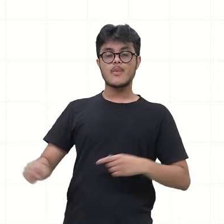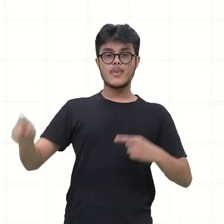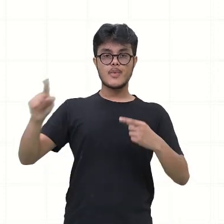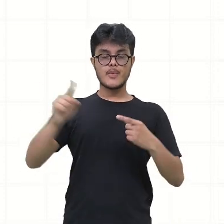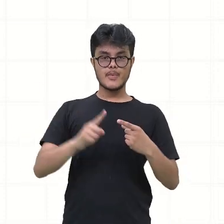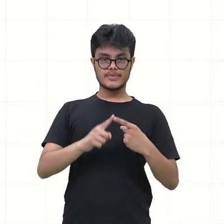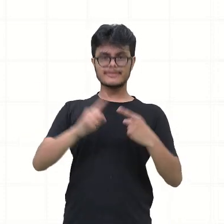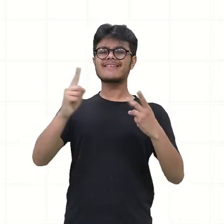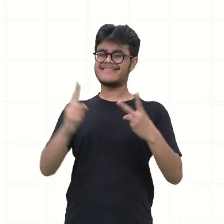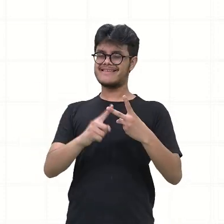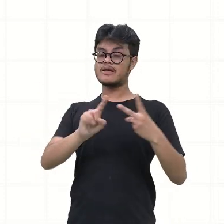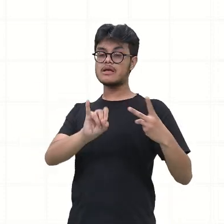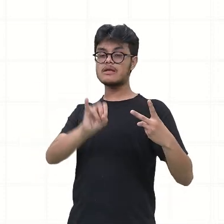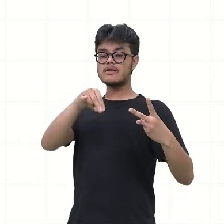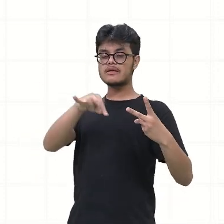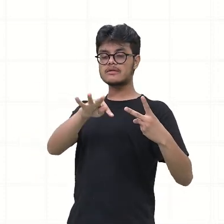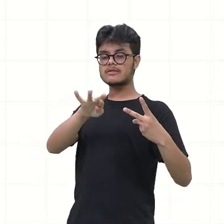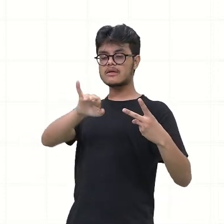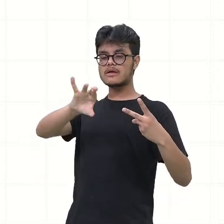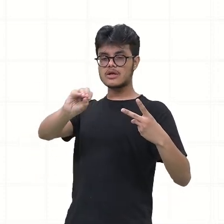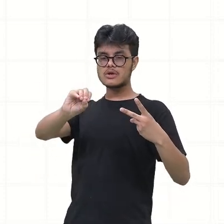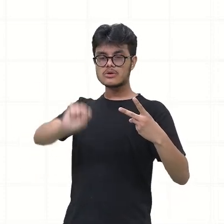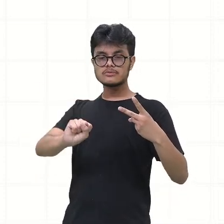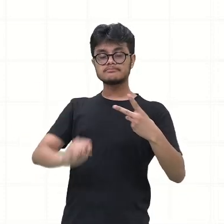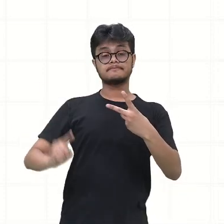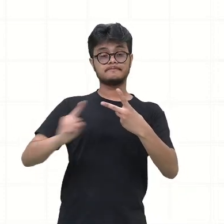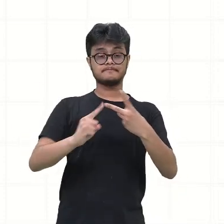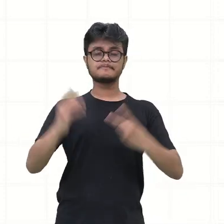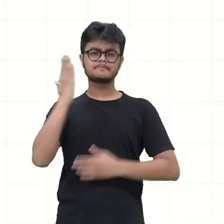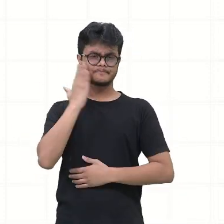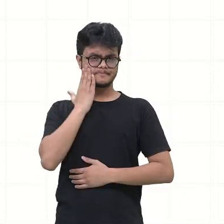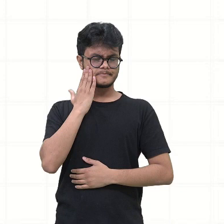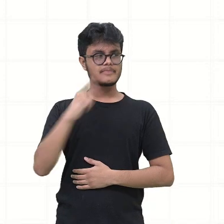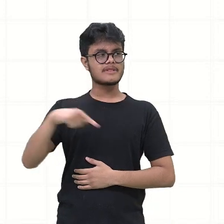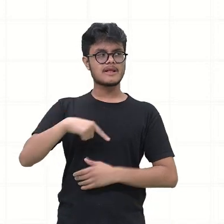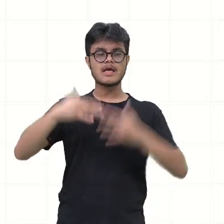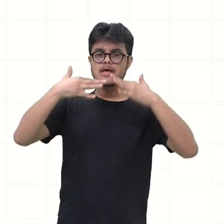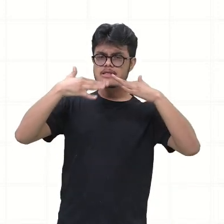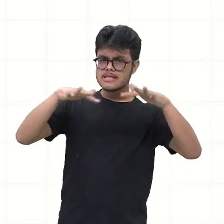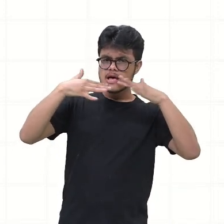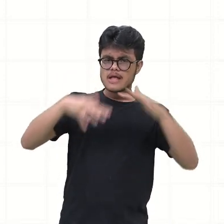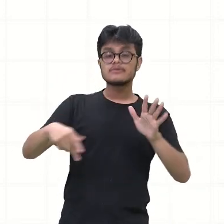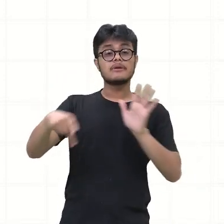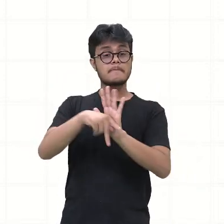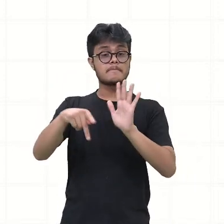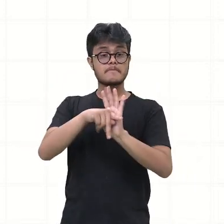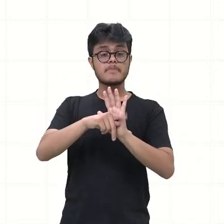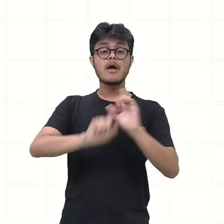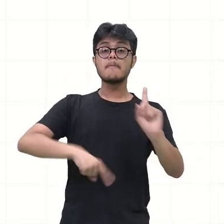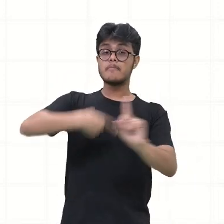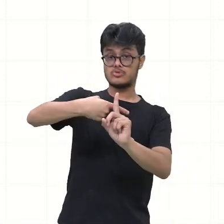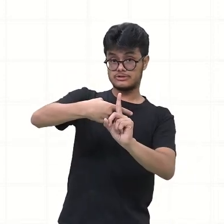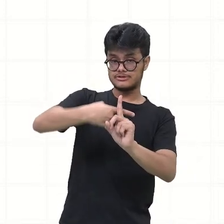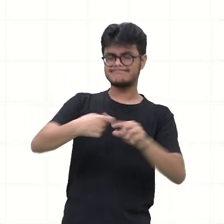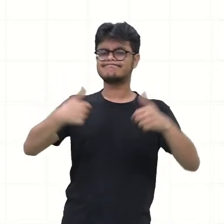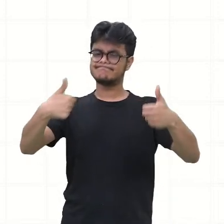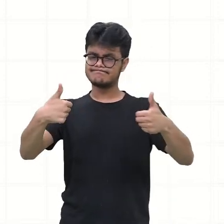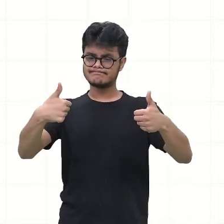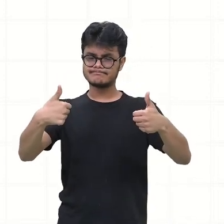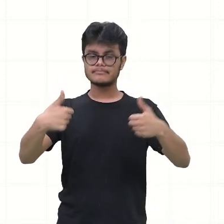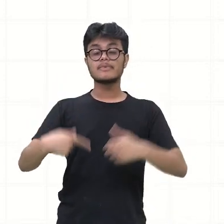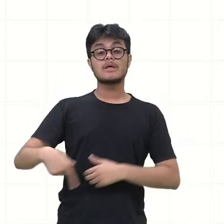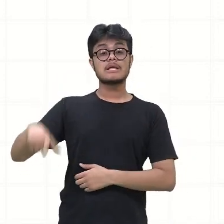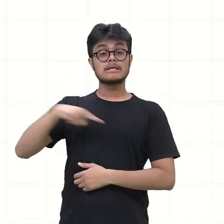formado aqui, né? A gente lembra os números naturais, né? Que são os números positivos, e os